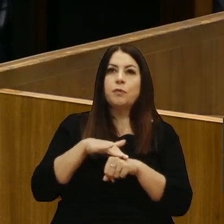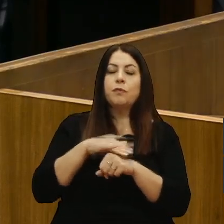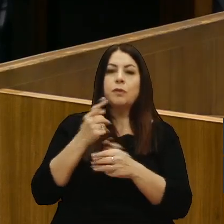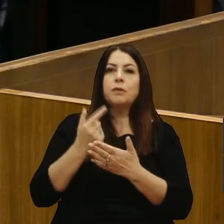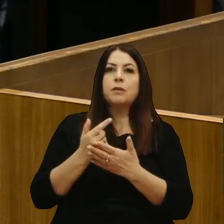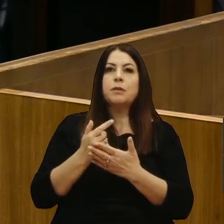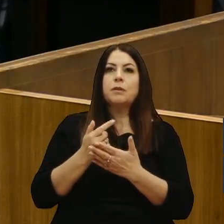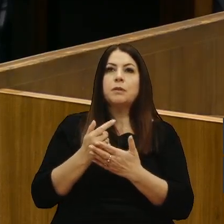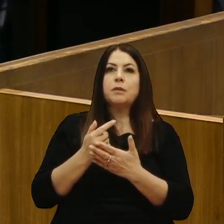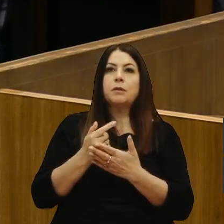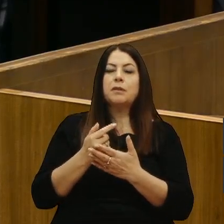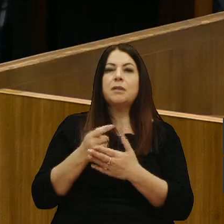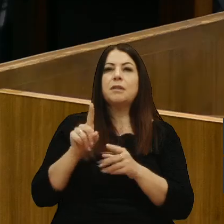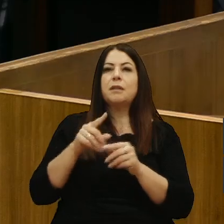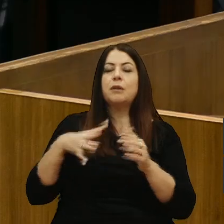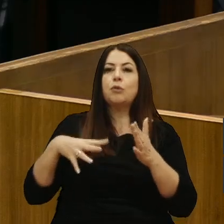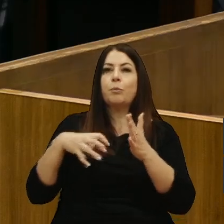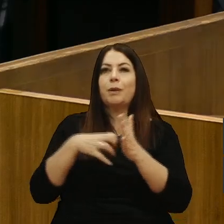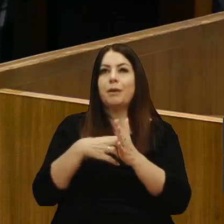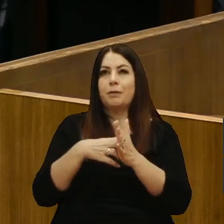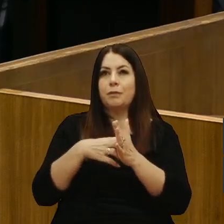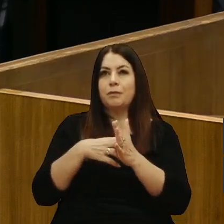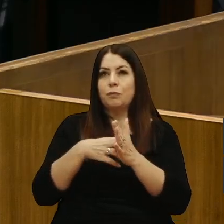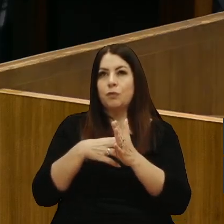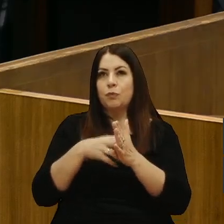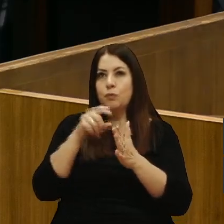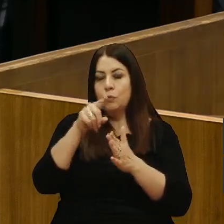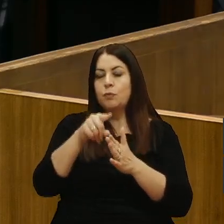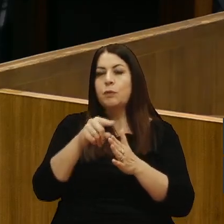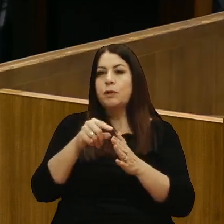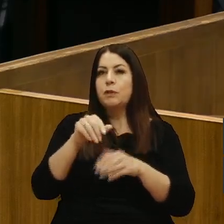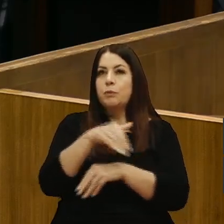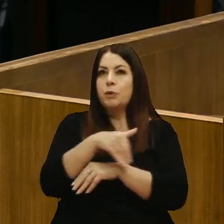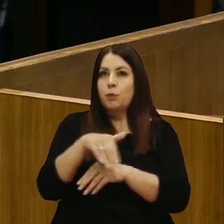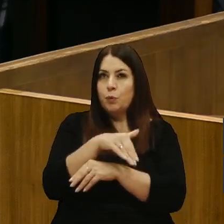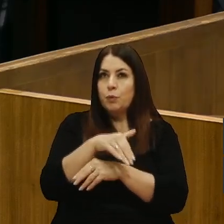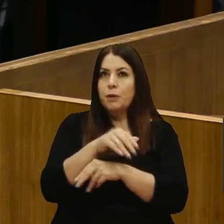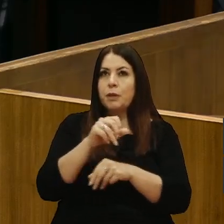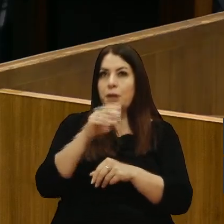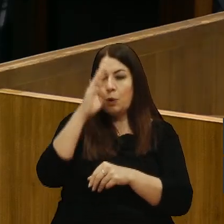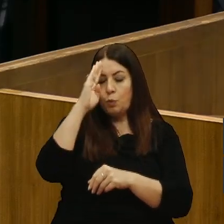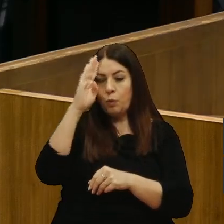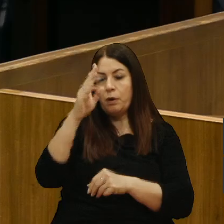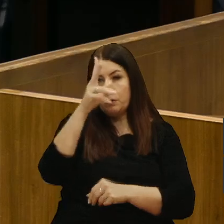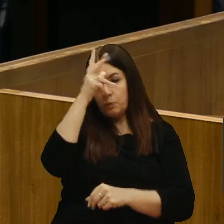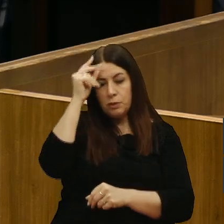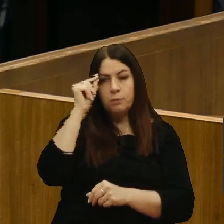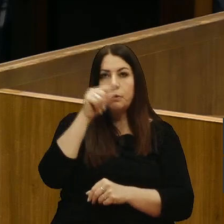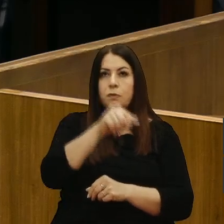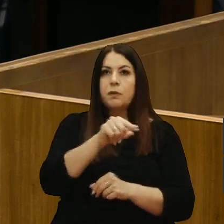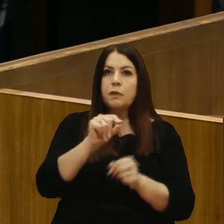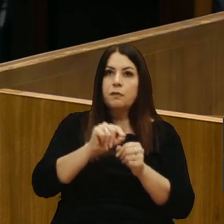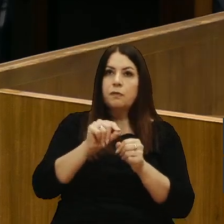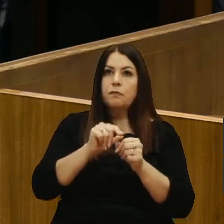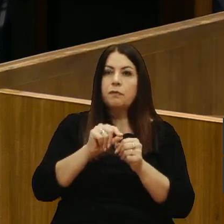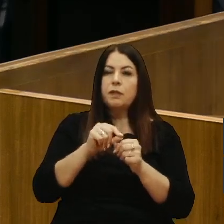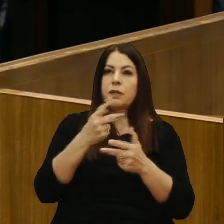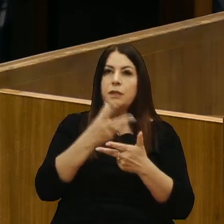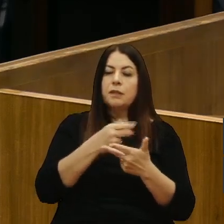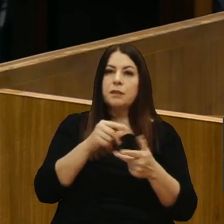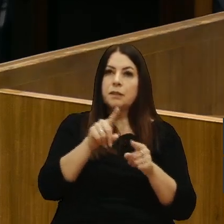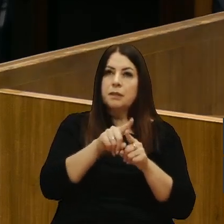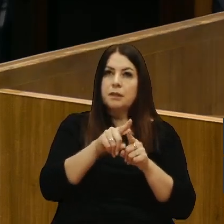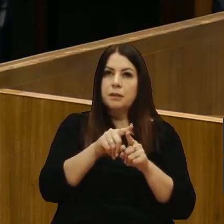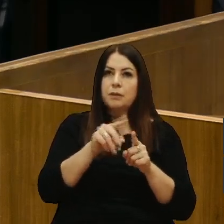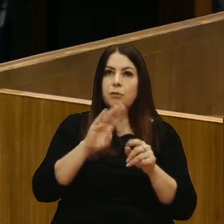um condutor sendo atropelado, ele estava prestando um serviço, foi atropelado numa via, a Guarda Municipal muito bem foi lá e fez a prisão dessa pessoa. Eu também